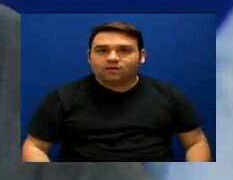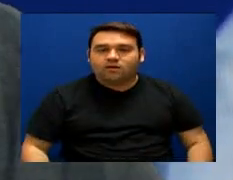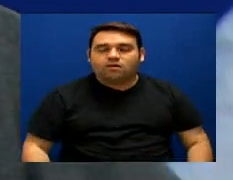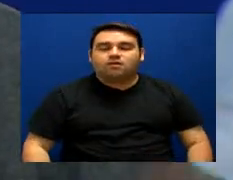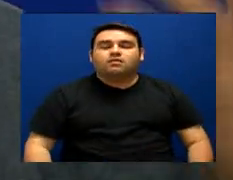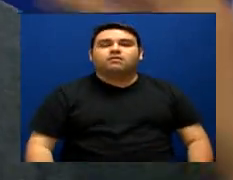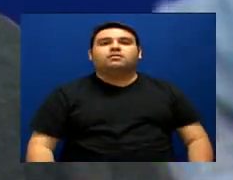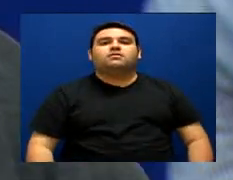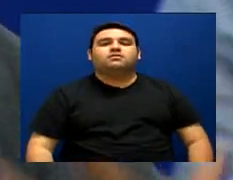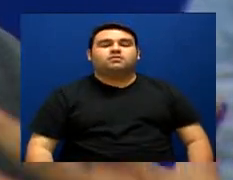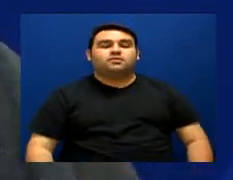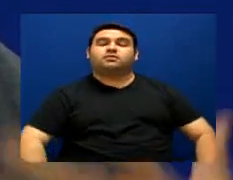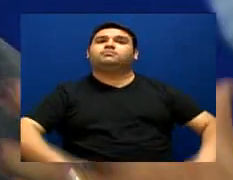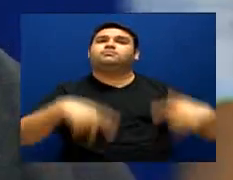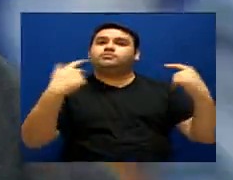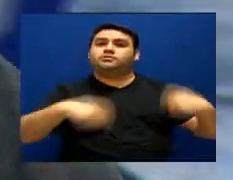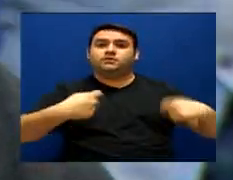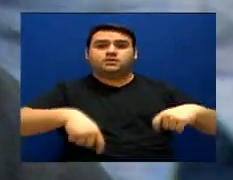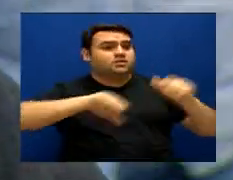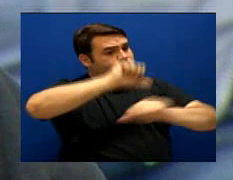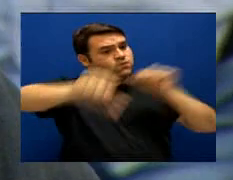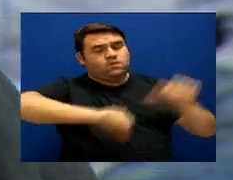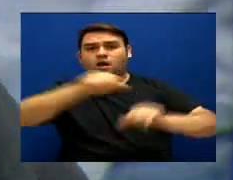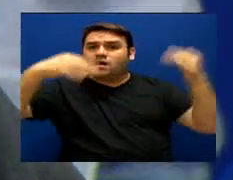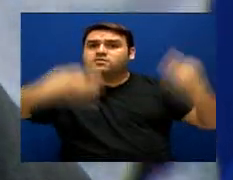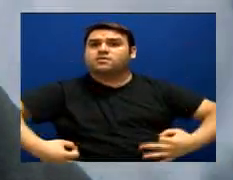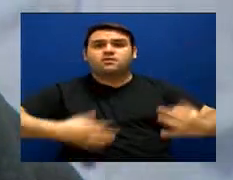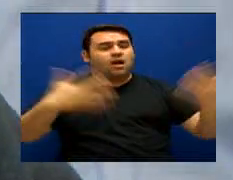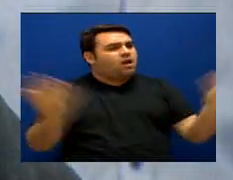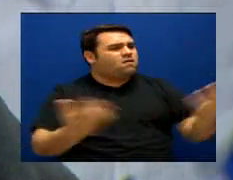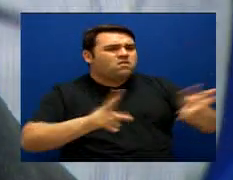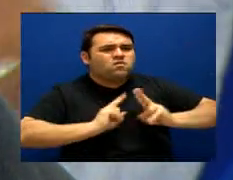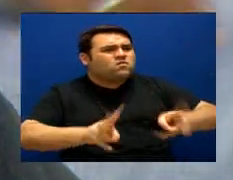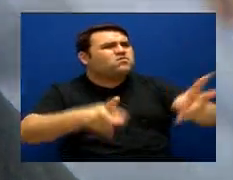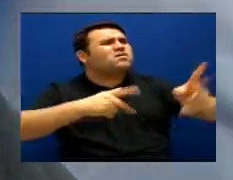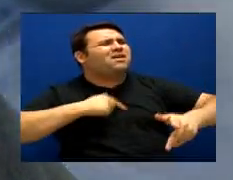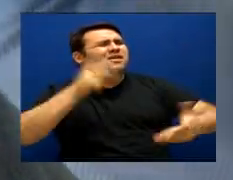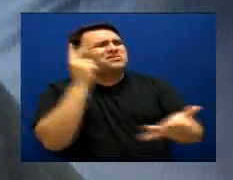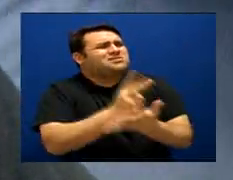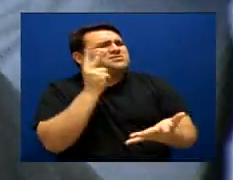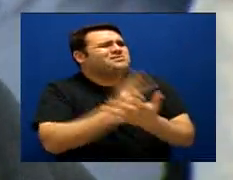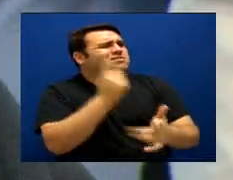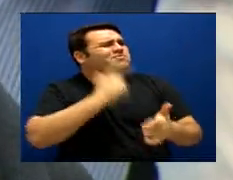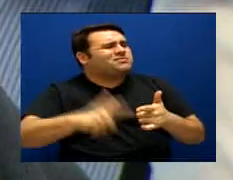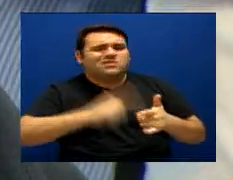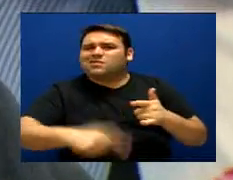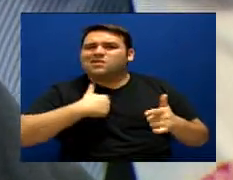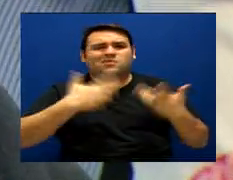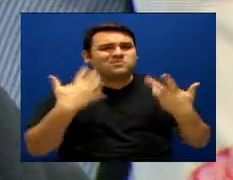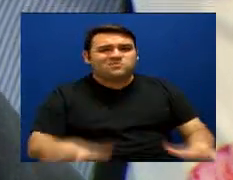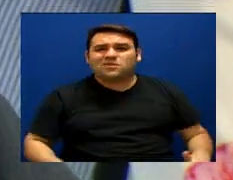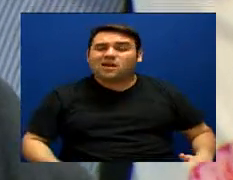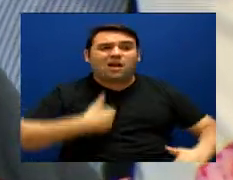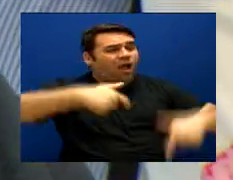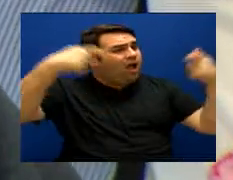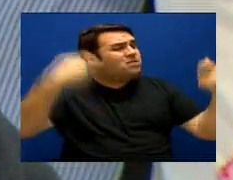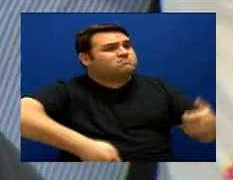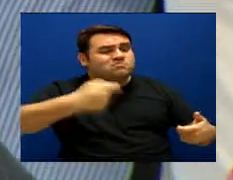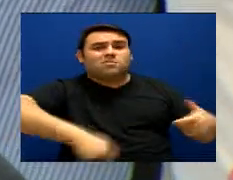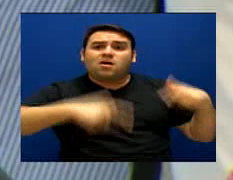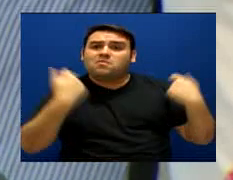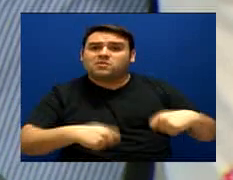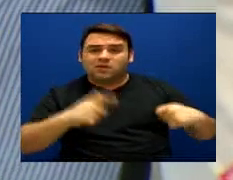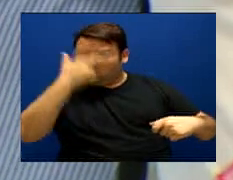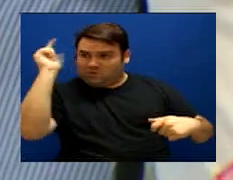assim, tem que ter alguma mudança. Não dá mais para a gente ficar enxugando gelo. Eu tenho que exigir que esse